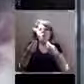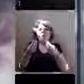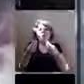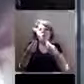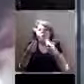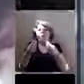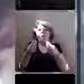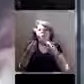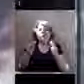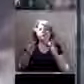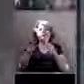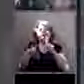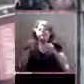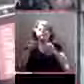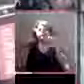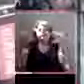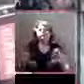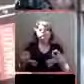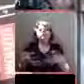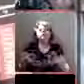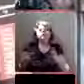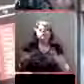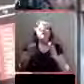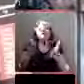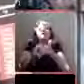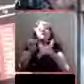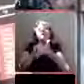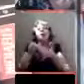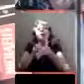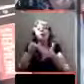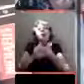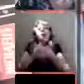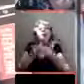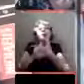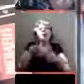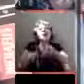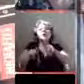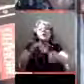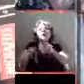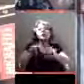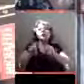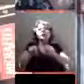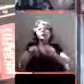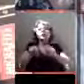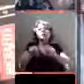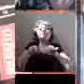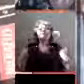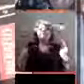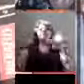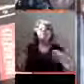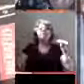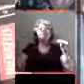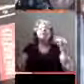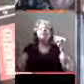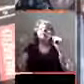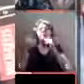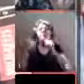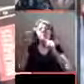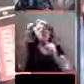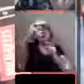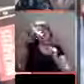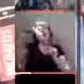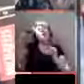no verbete. Eu achei que faltou a definição dada pelo autor aí, entendeu? Faltou mesmo,